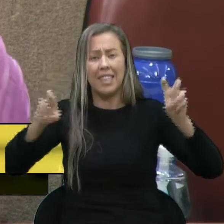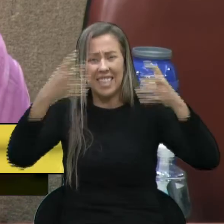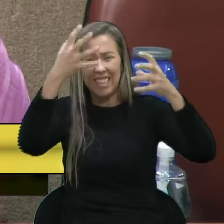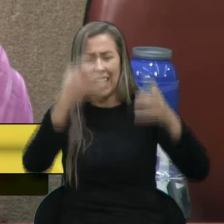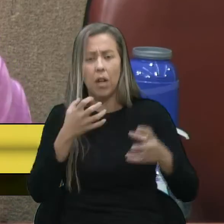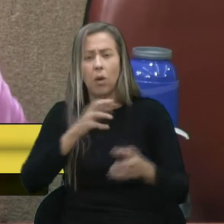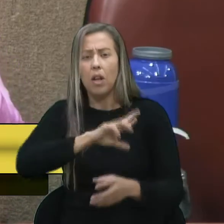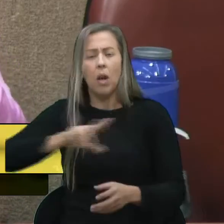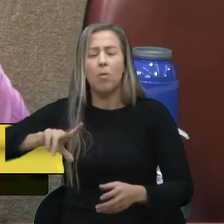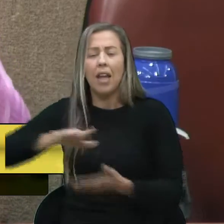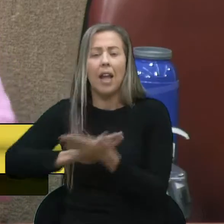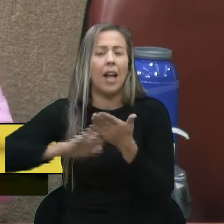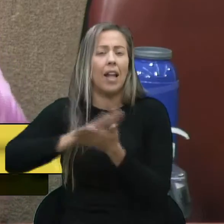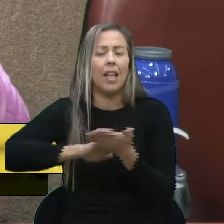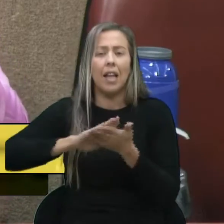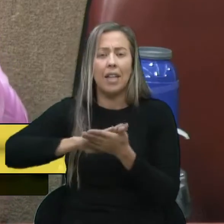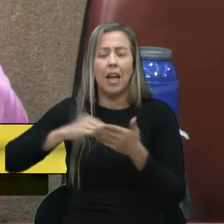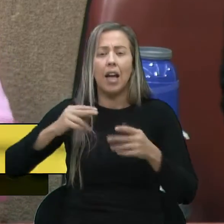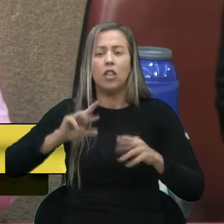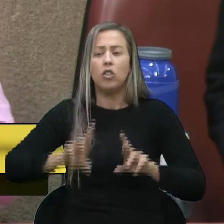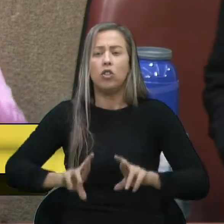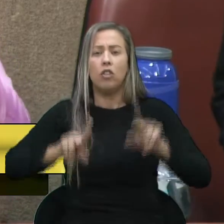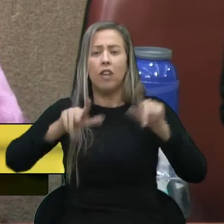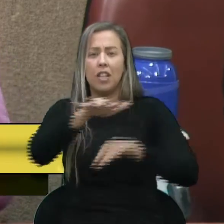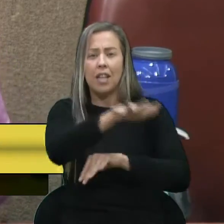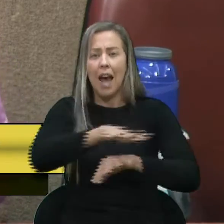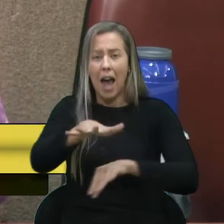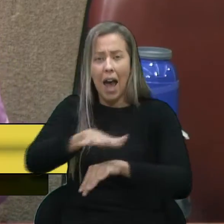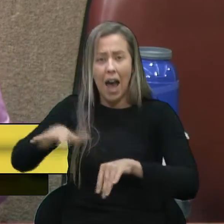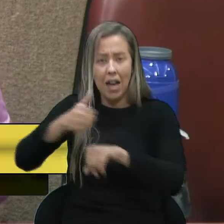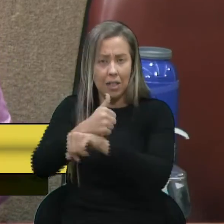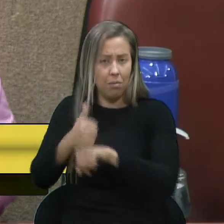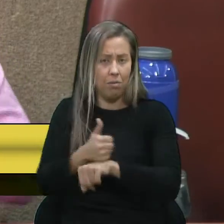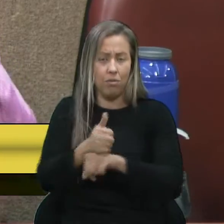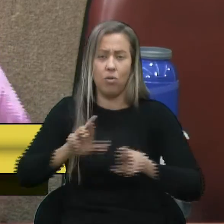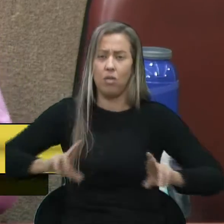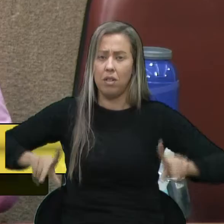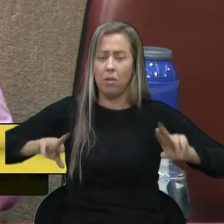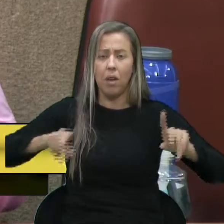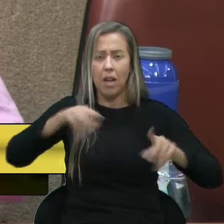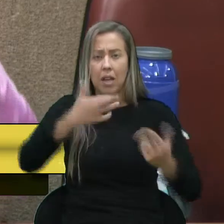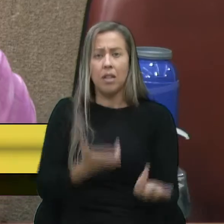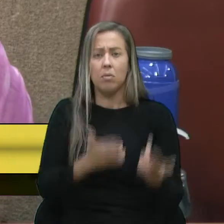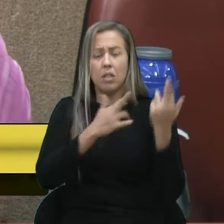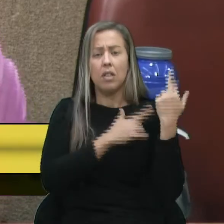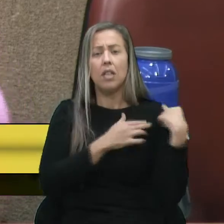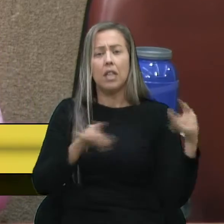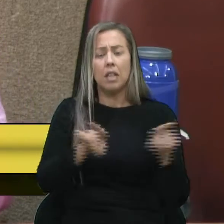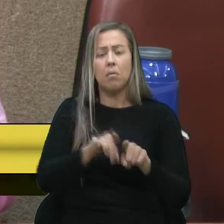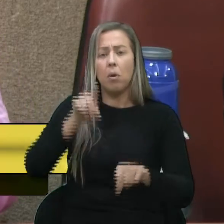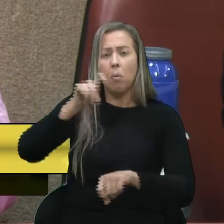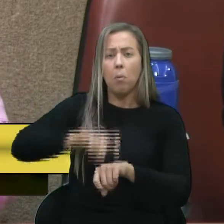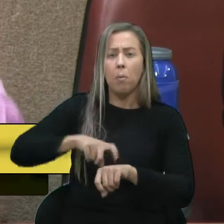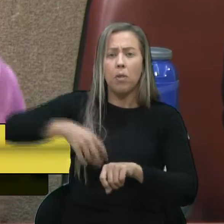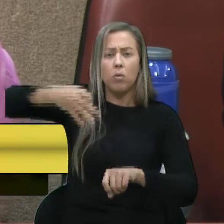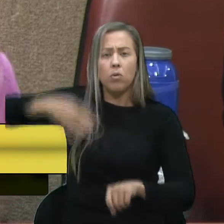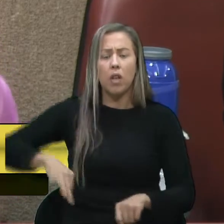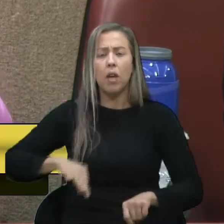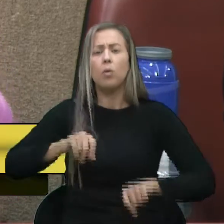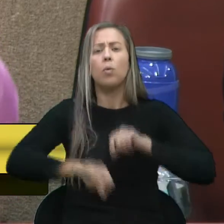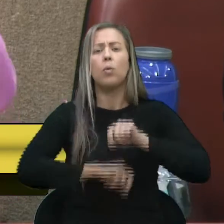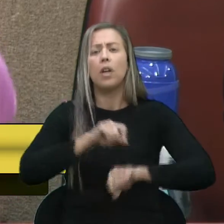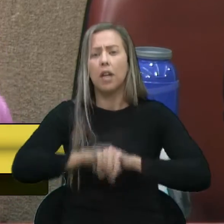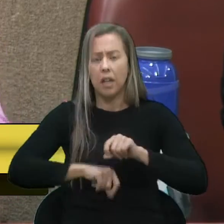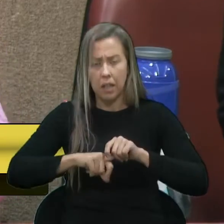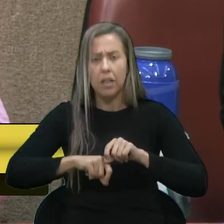sem dicotomia entre as diferentes áreas e profissões, e com a responsabilidade que o momento enseja, que é